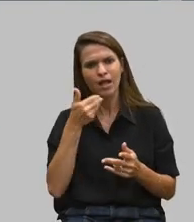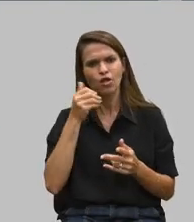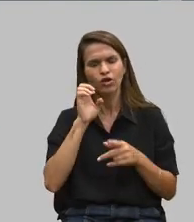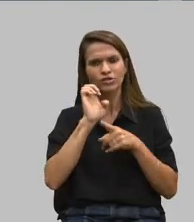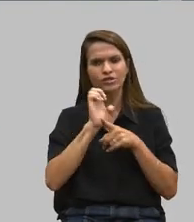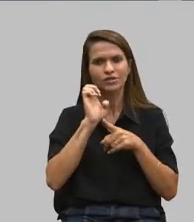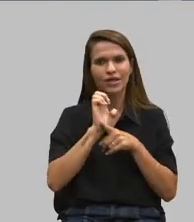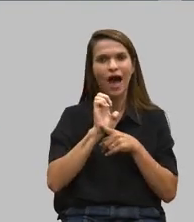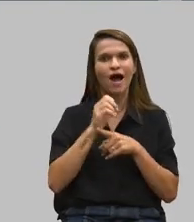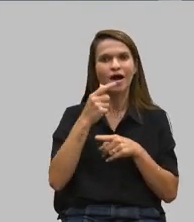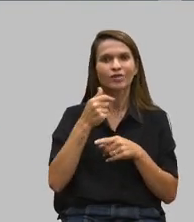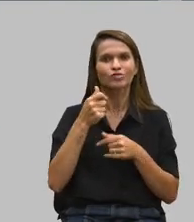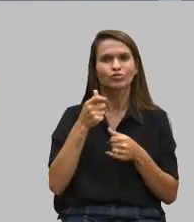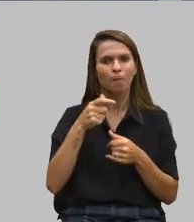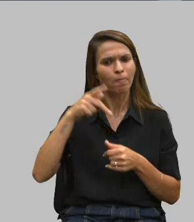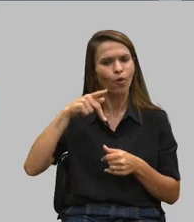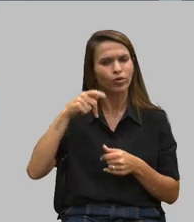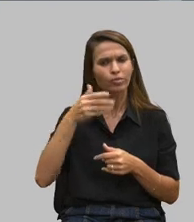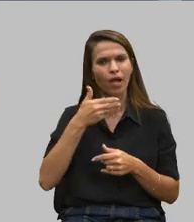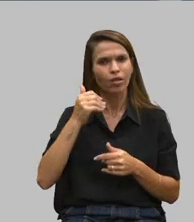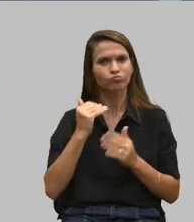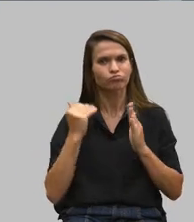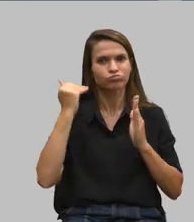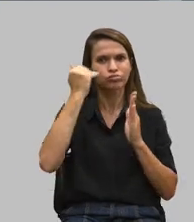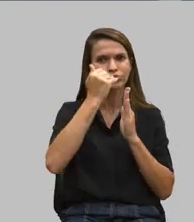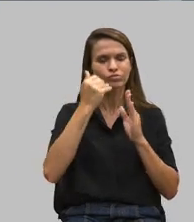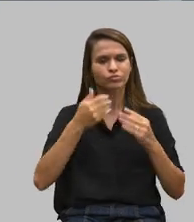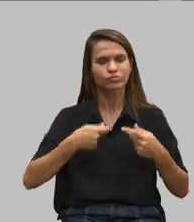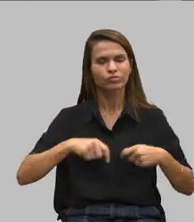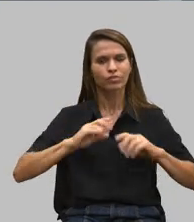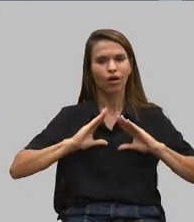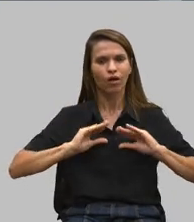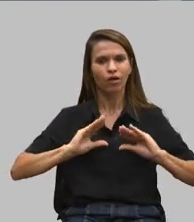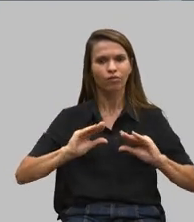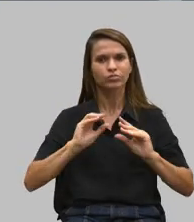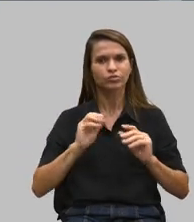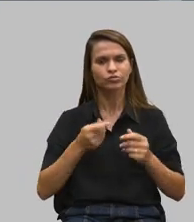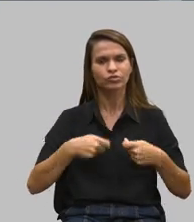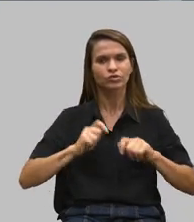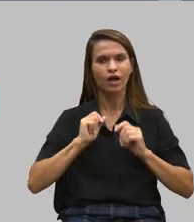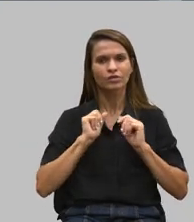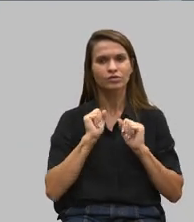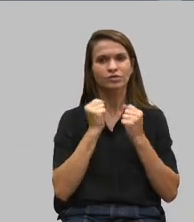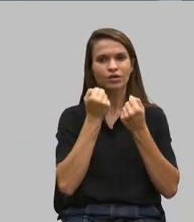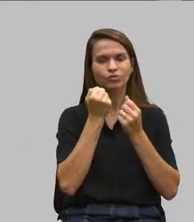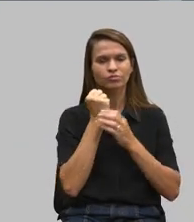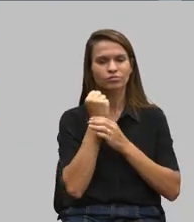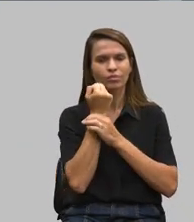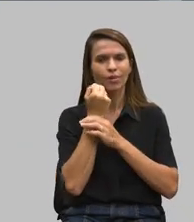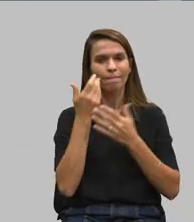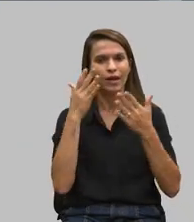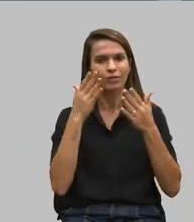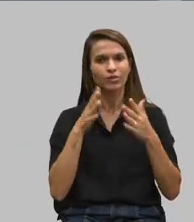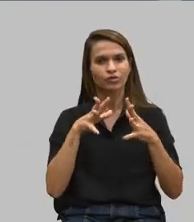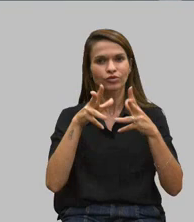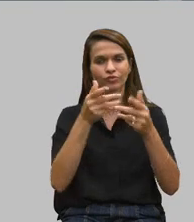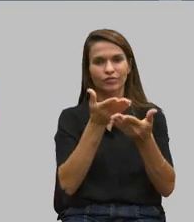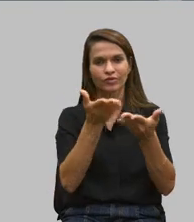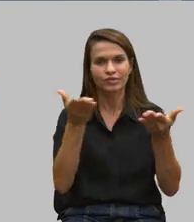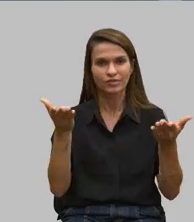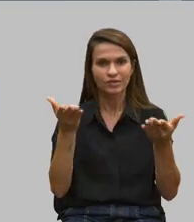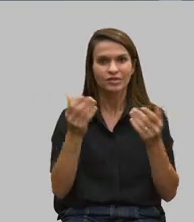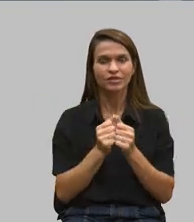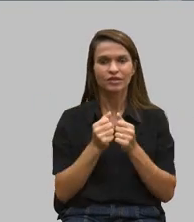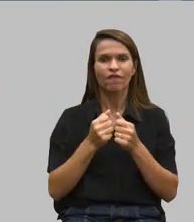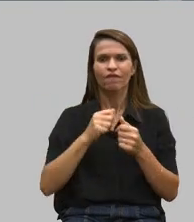educação isso nos dá conforto isso nos dá segurança e isso realmente a gente tem que que parabenizar todos vocês porque se não fossem as várias